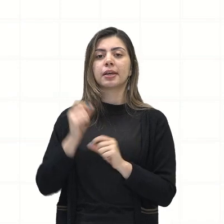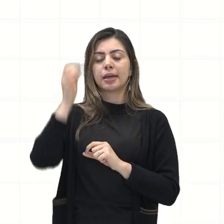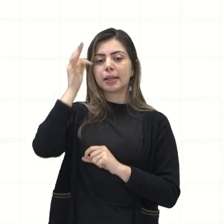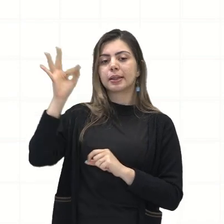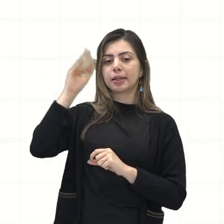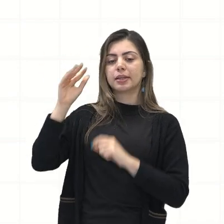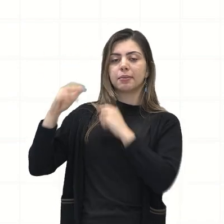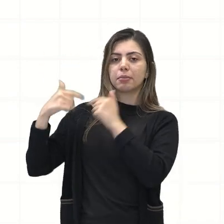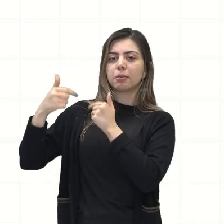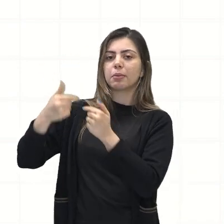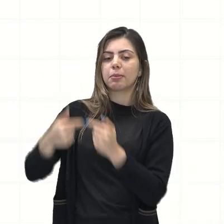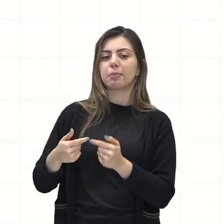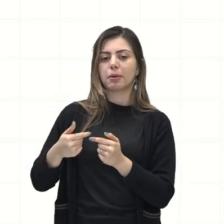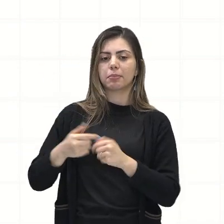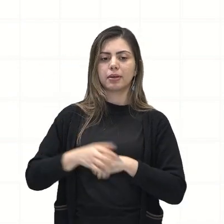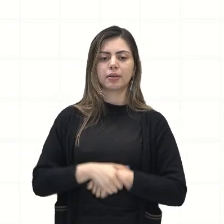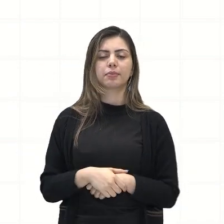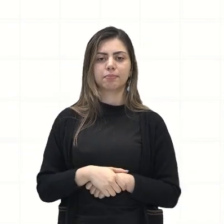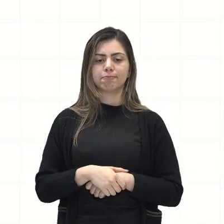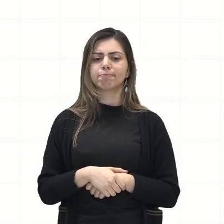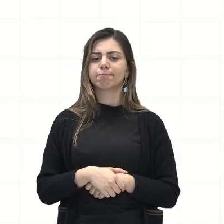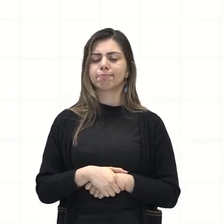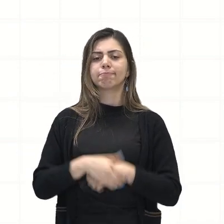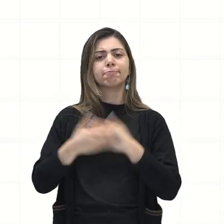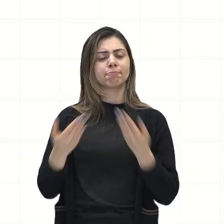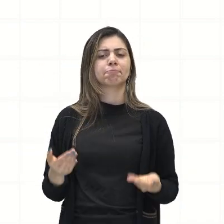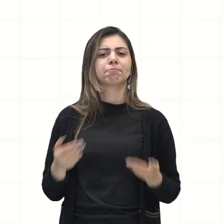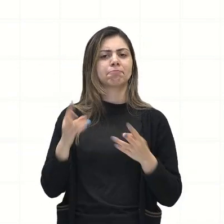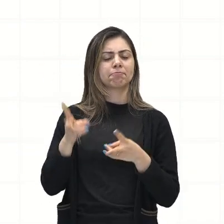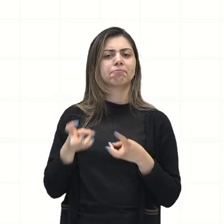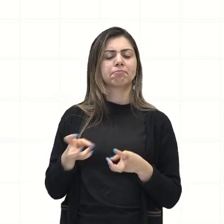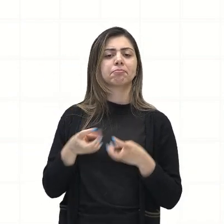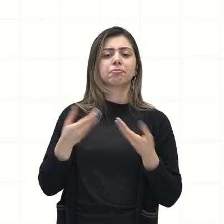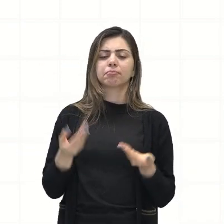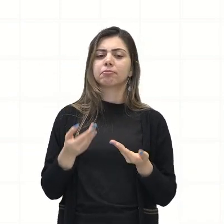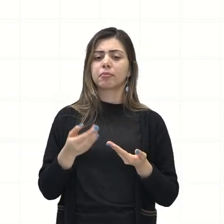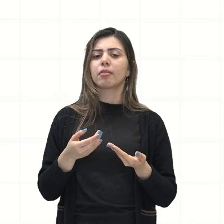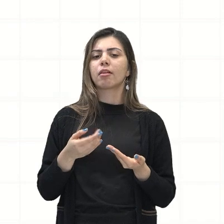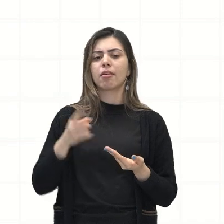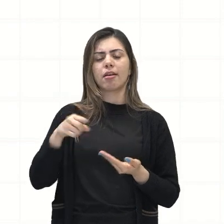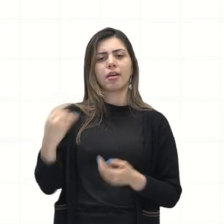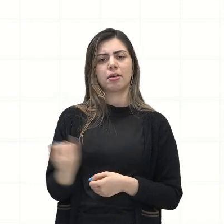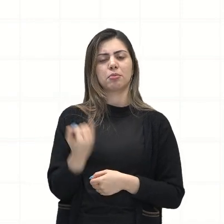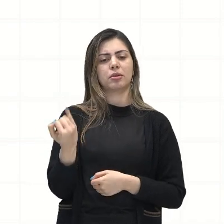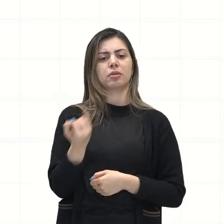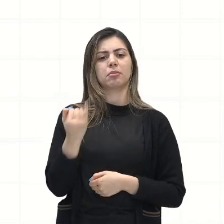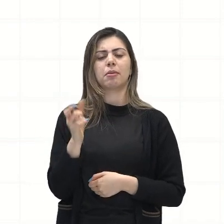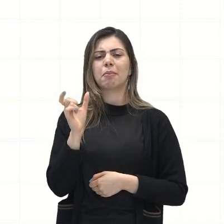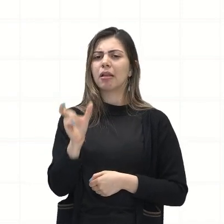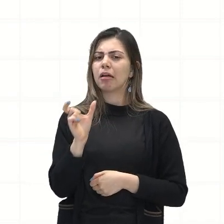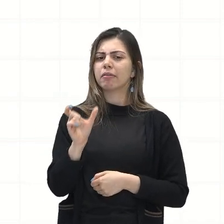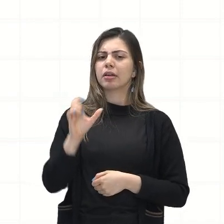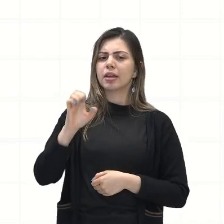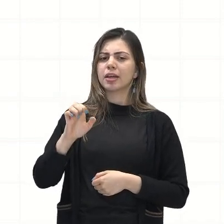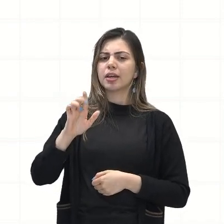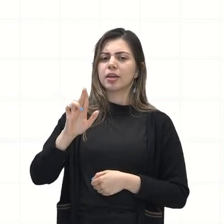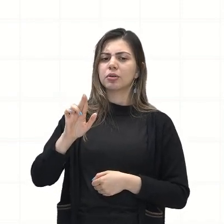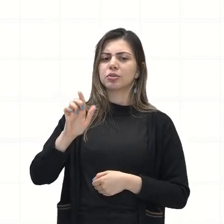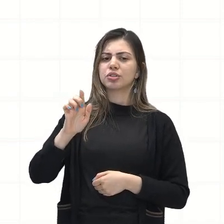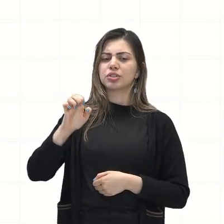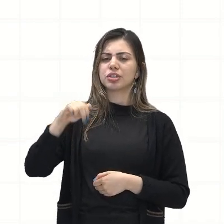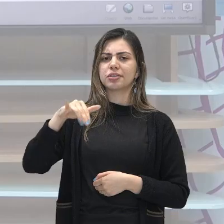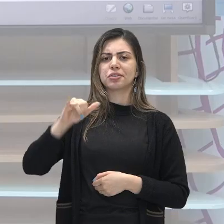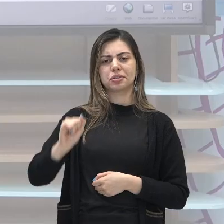de hereditariedade. Então, olha só como esse termo ele é deplorável, né, e